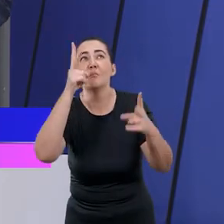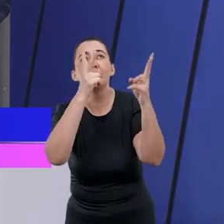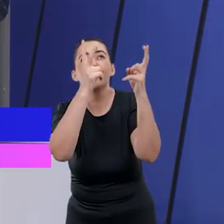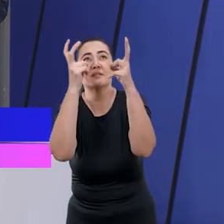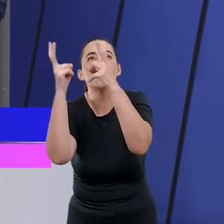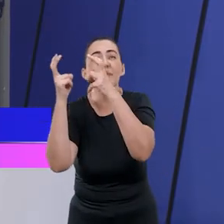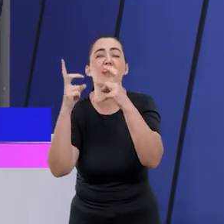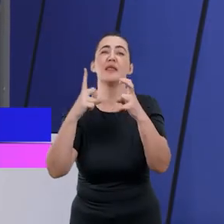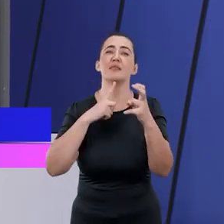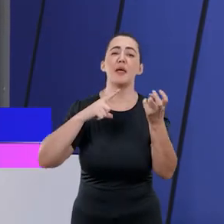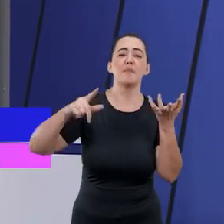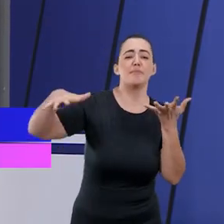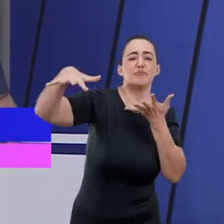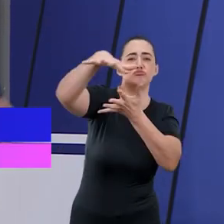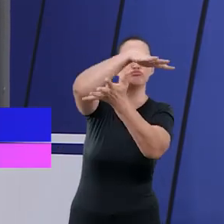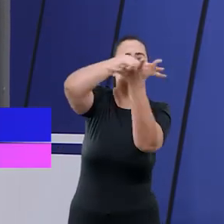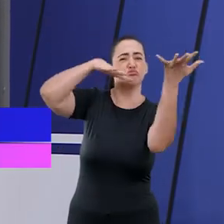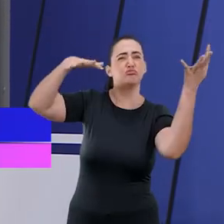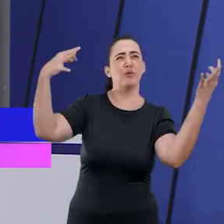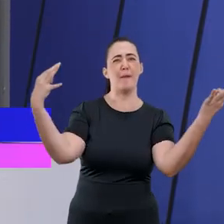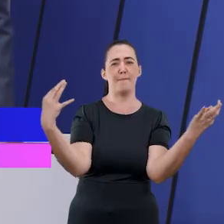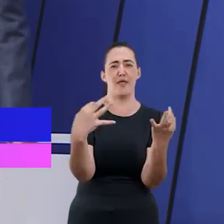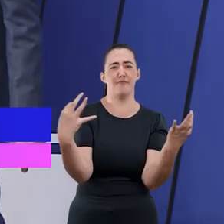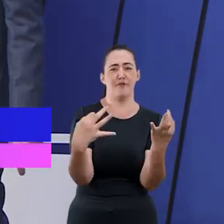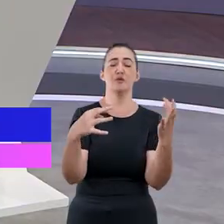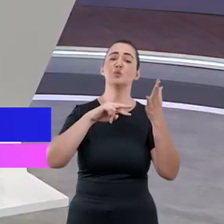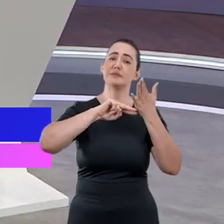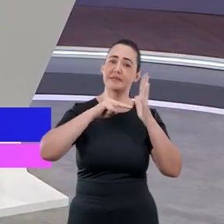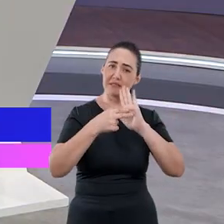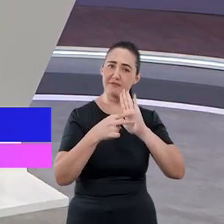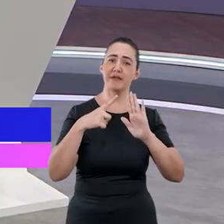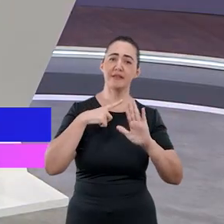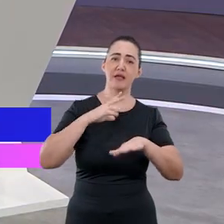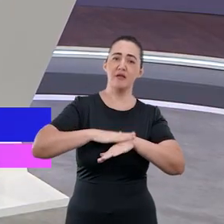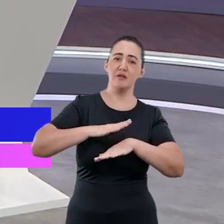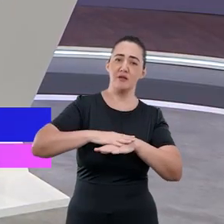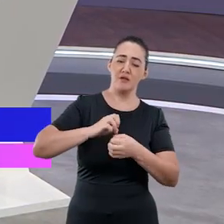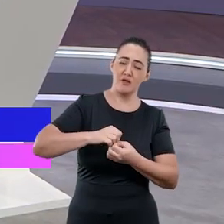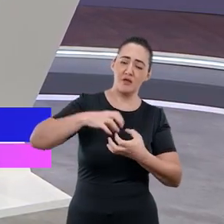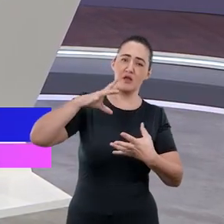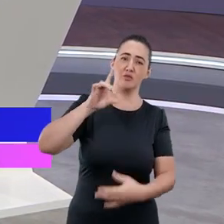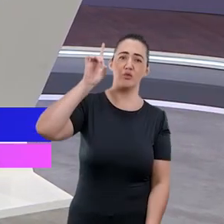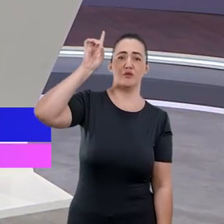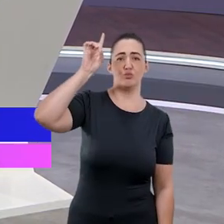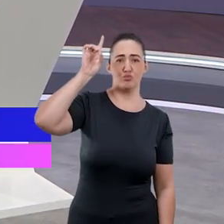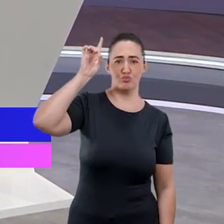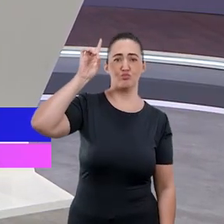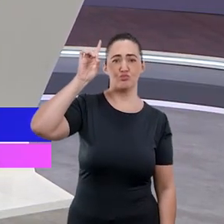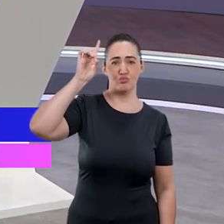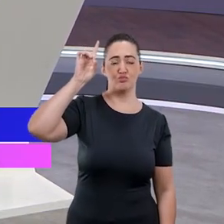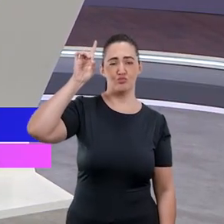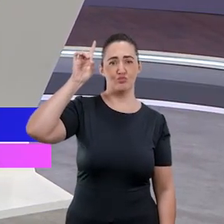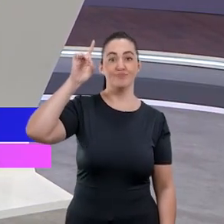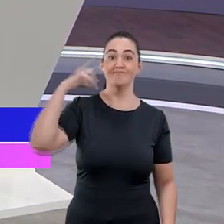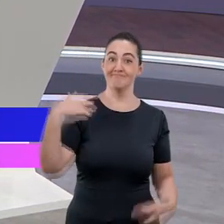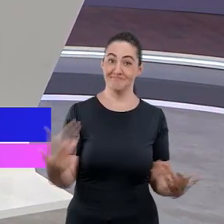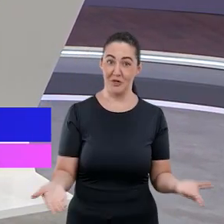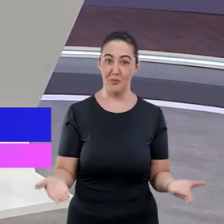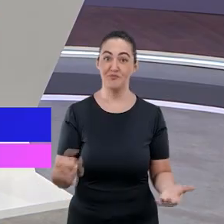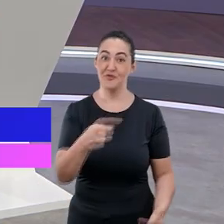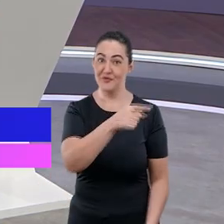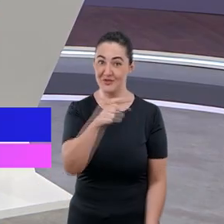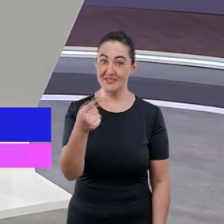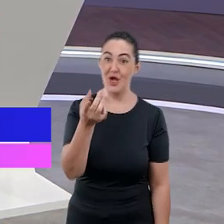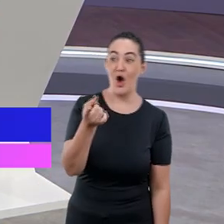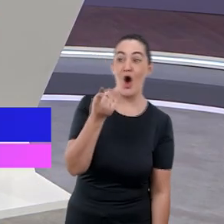que existe um Criador por trás disso tudo. E o que Platão está dizendo é o mesmo que a Bíblia fala. Quando você